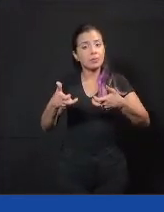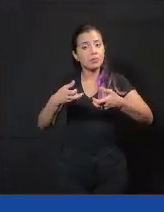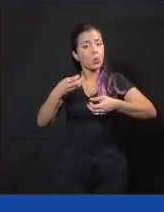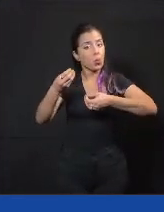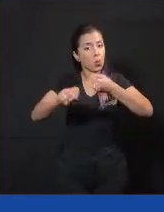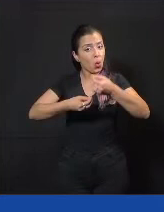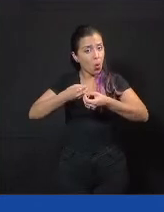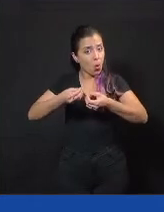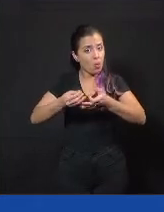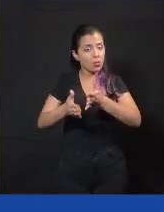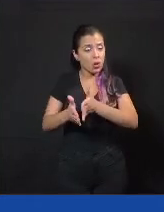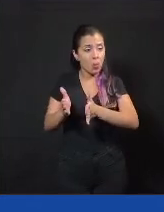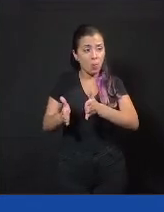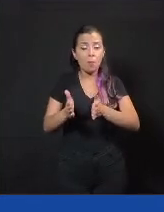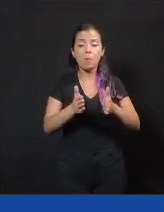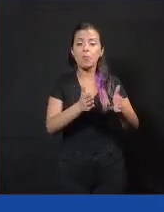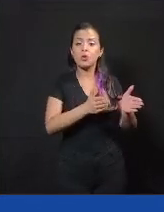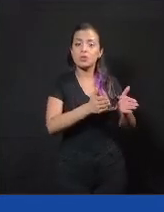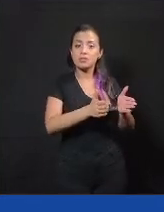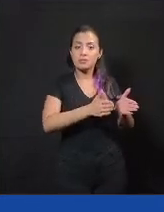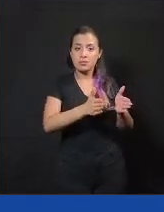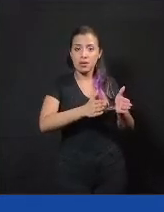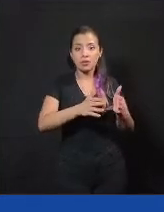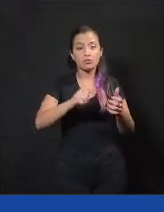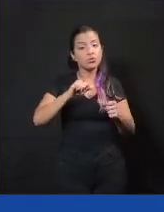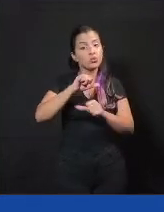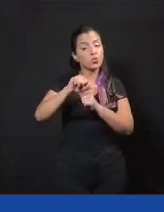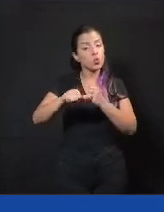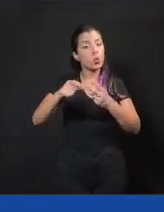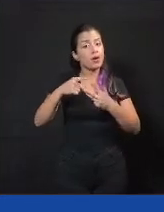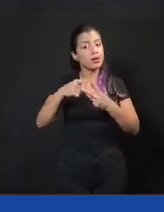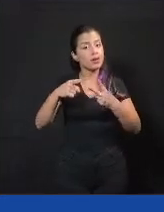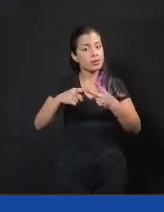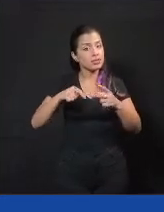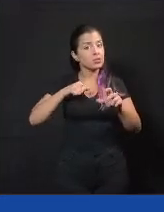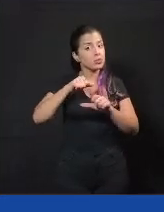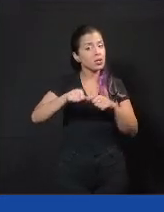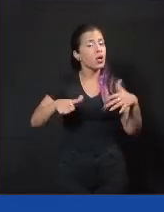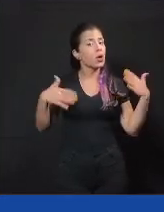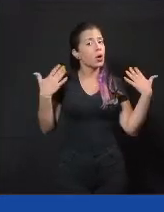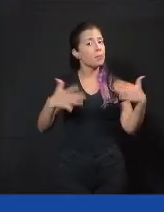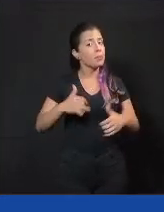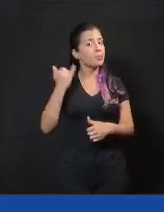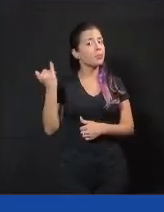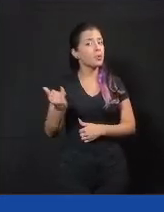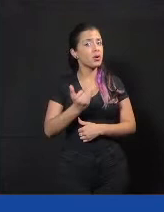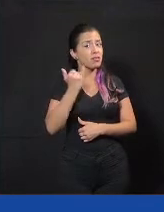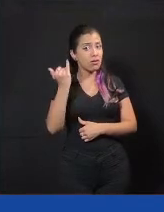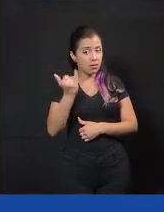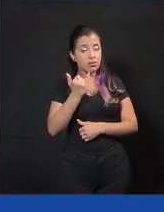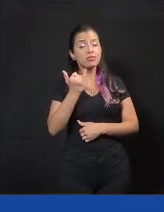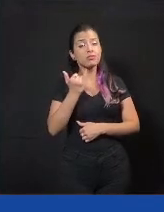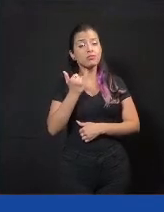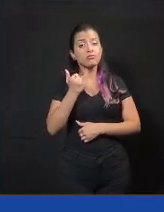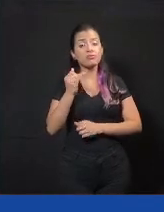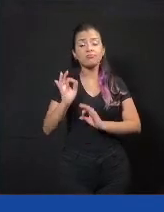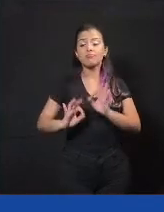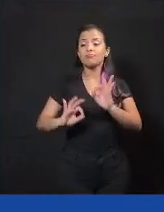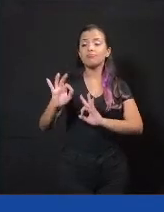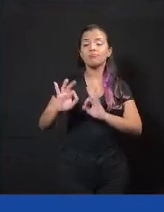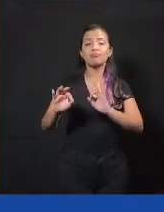dois processos, né, essas duas mudanças enormes, fundamentais na sociedade brasileira, foram feitas de